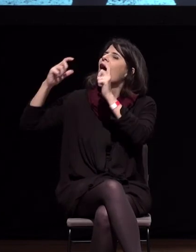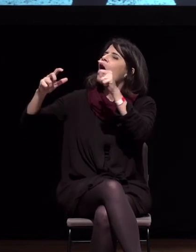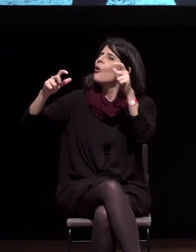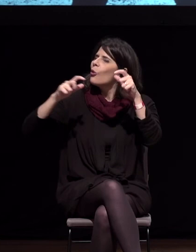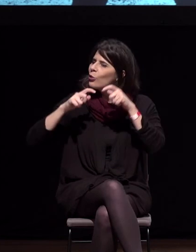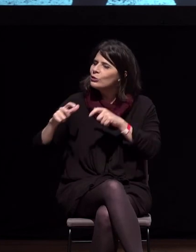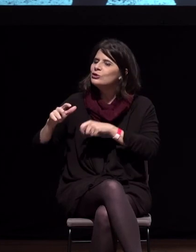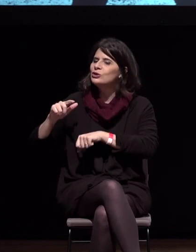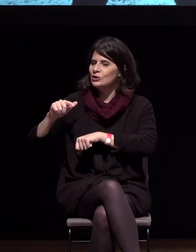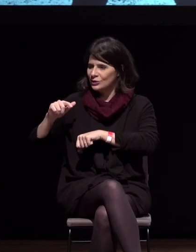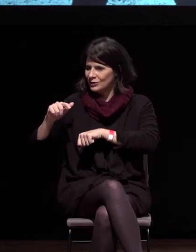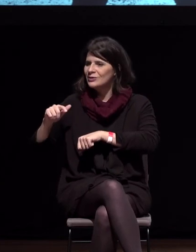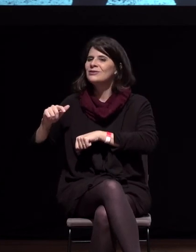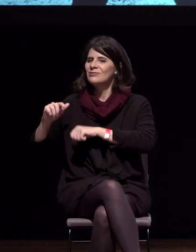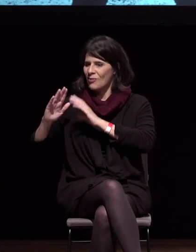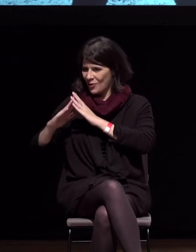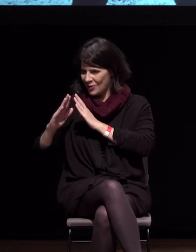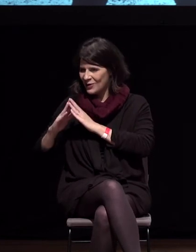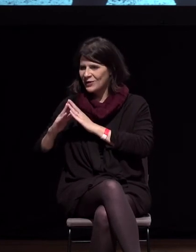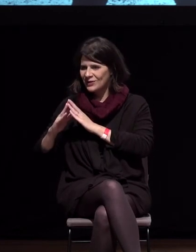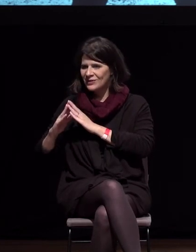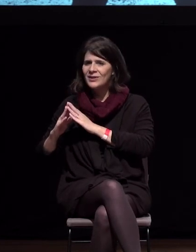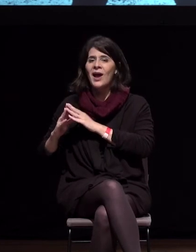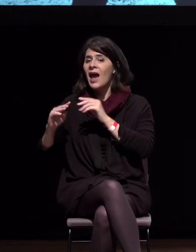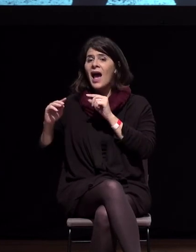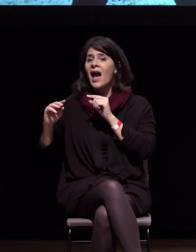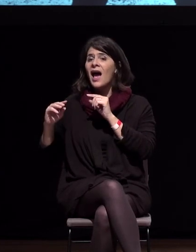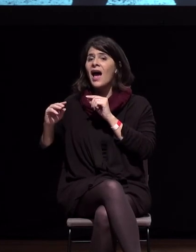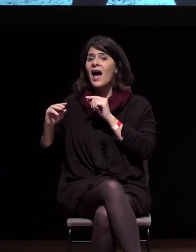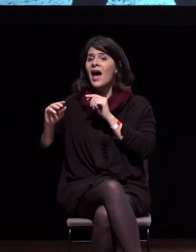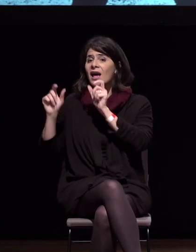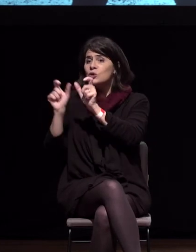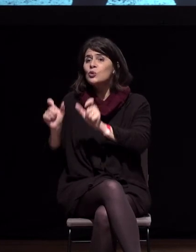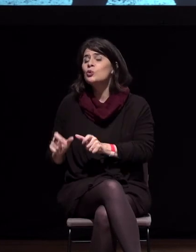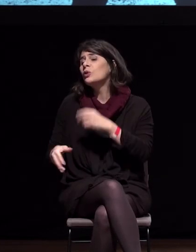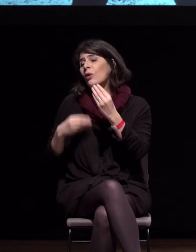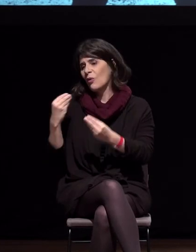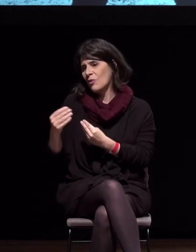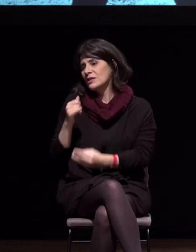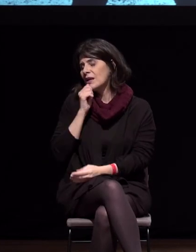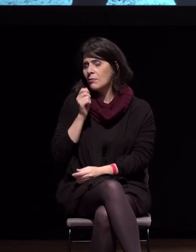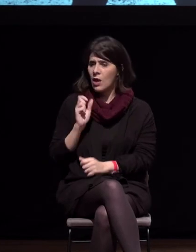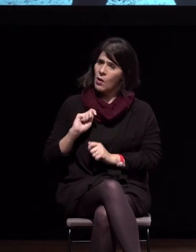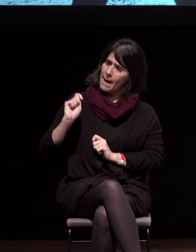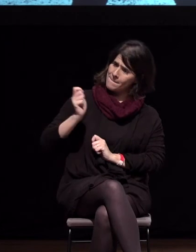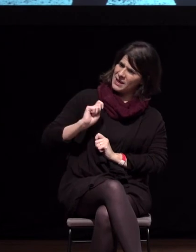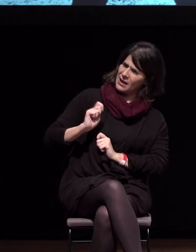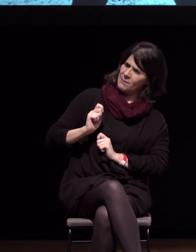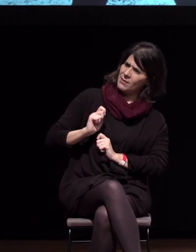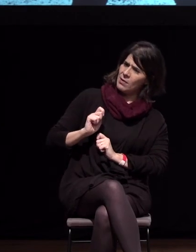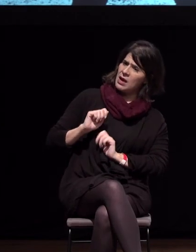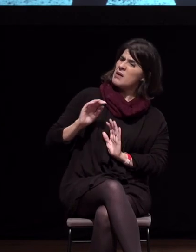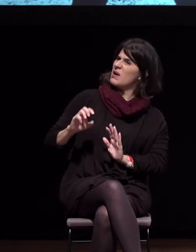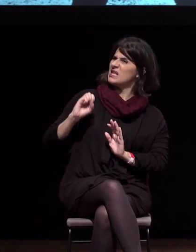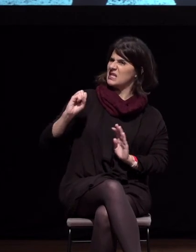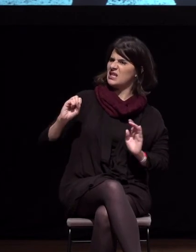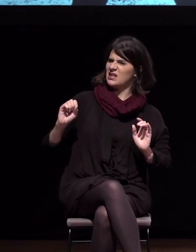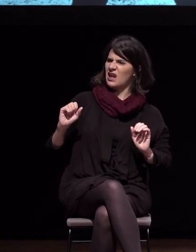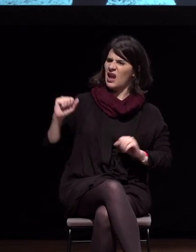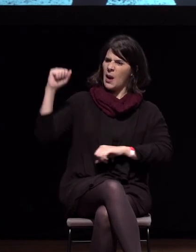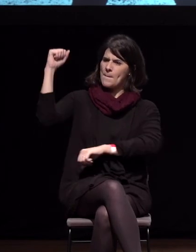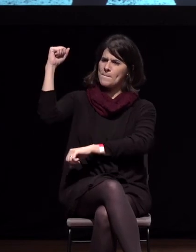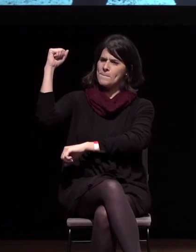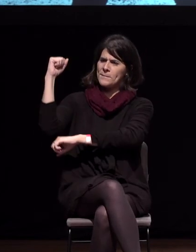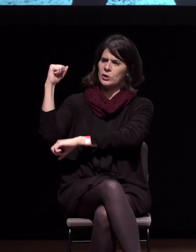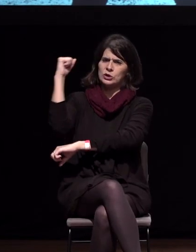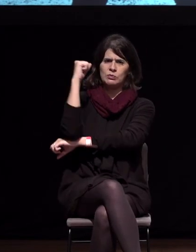moravam. E quais são as estruturas, né? Porque eu posso empinar pipa, mas se eu morar num lugar que tem muita fiação, dificilmente eu vou conseguir